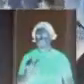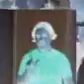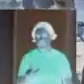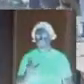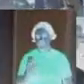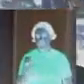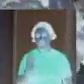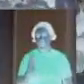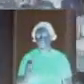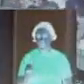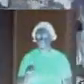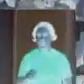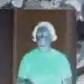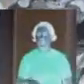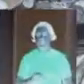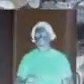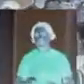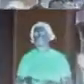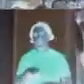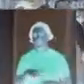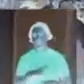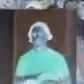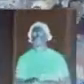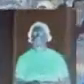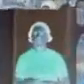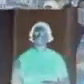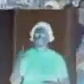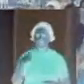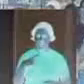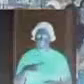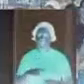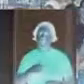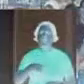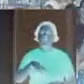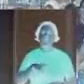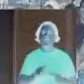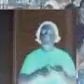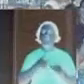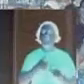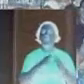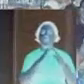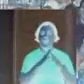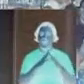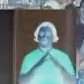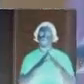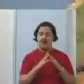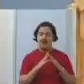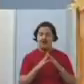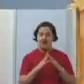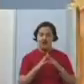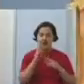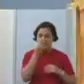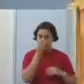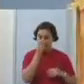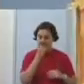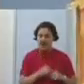Veio o lobo. E ele foi primeiro na casa do palhaço. E o lobo conhecia